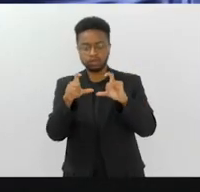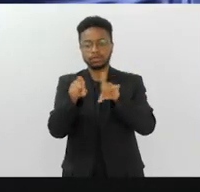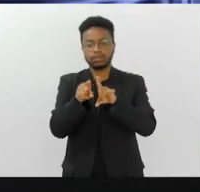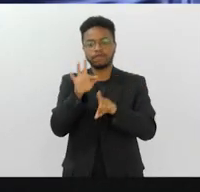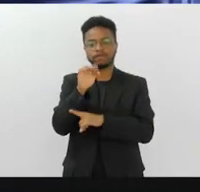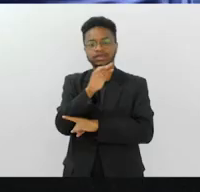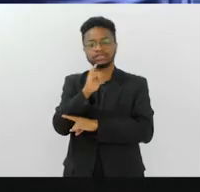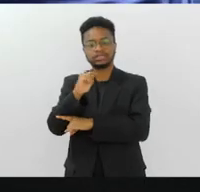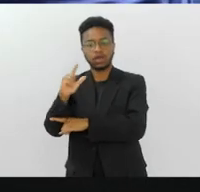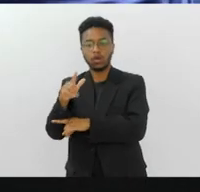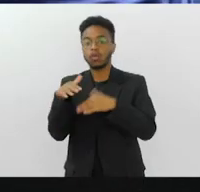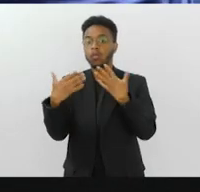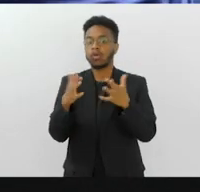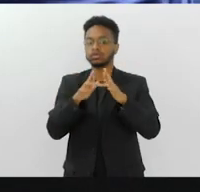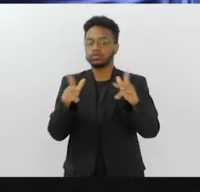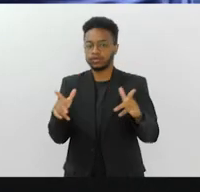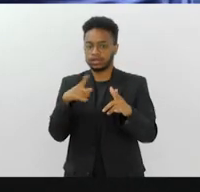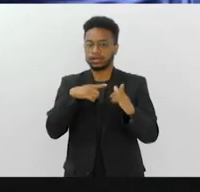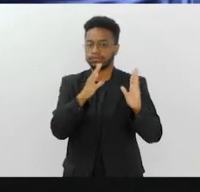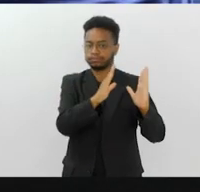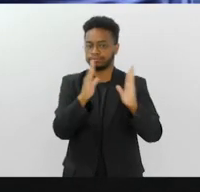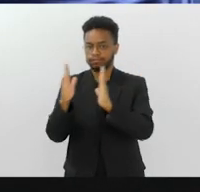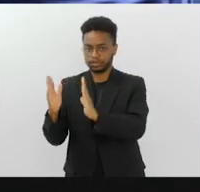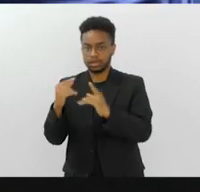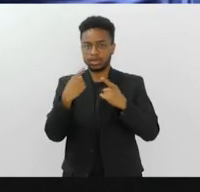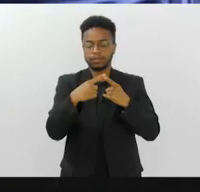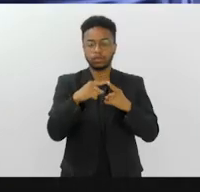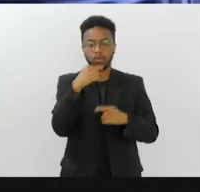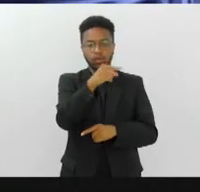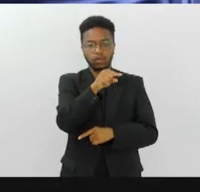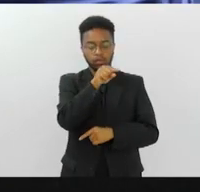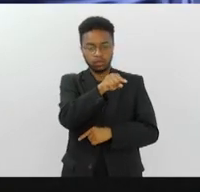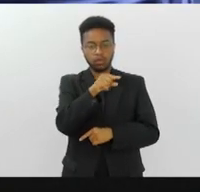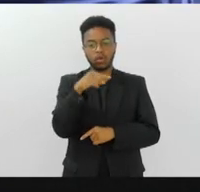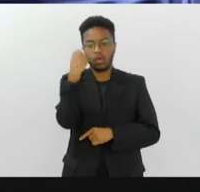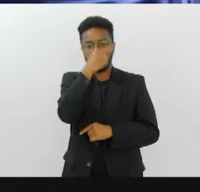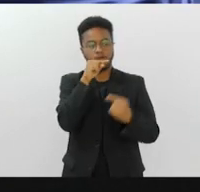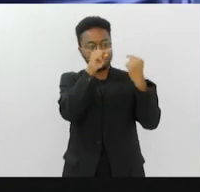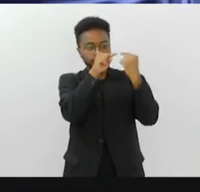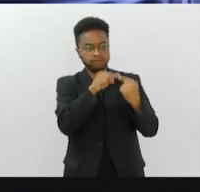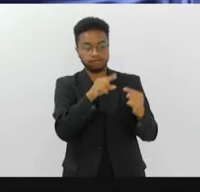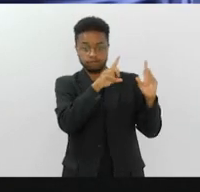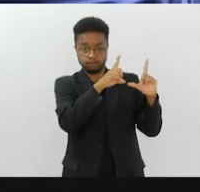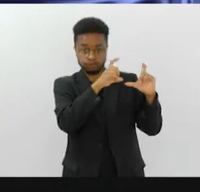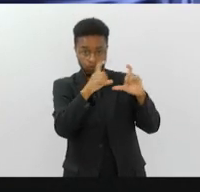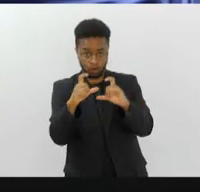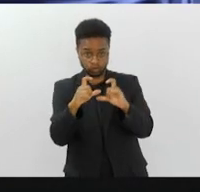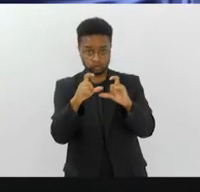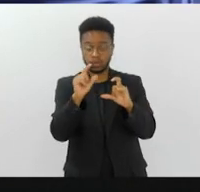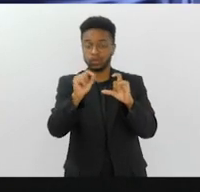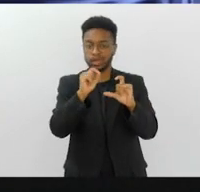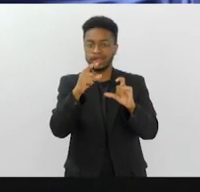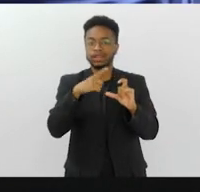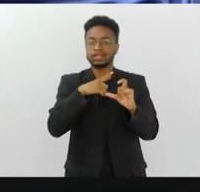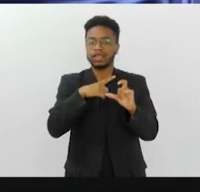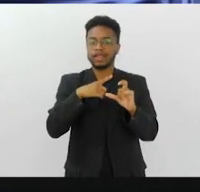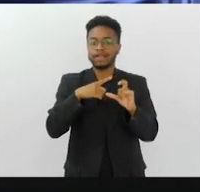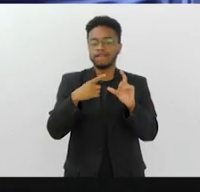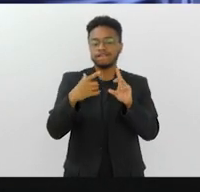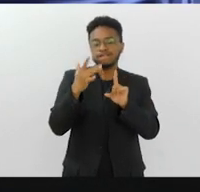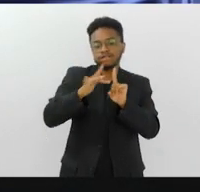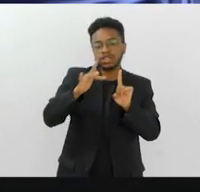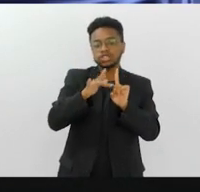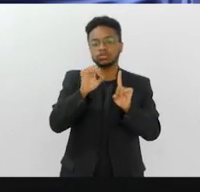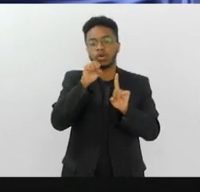saber mas o reconhecimento fotográfico Ele é aquele em que uma pessoa reconhece ao uma vítima ou uma testemunha